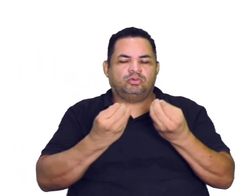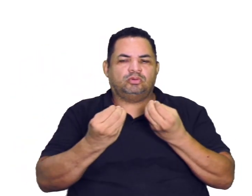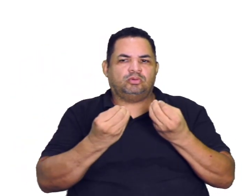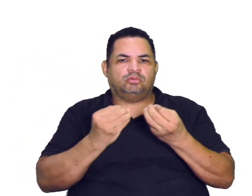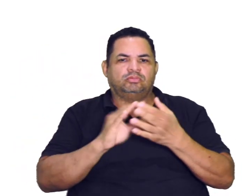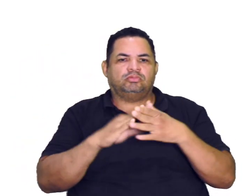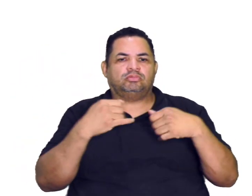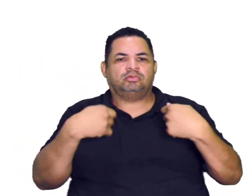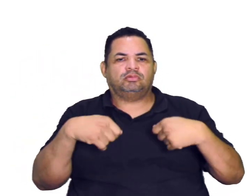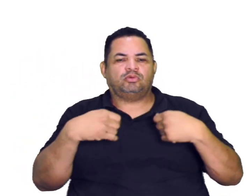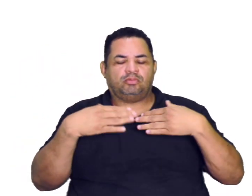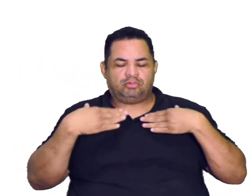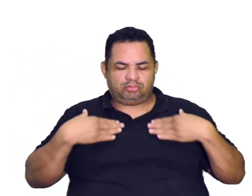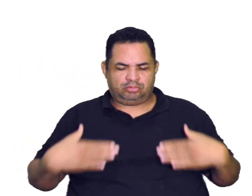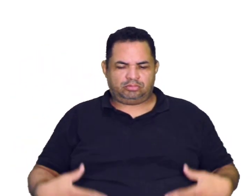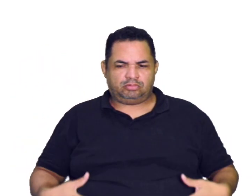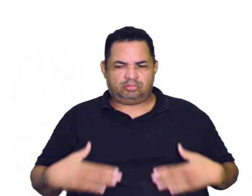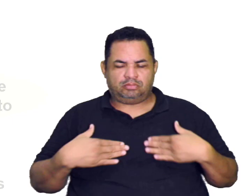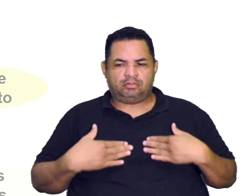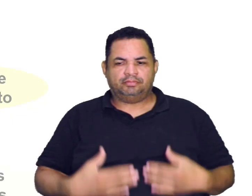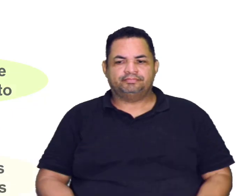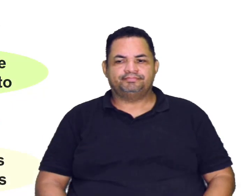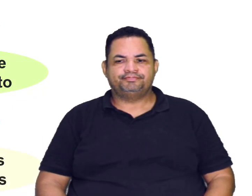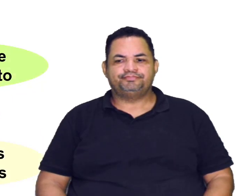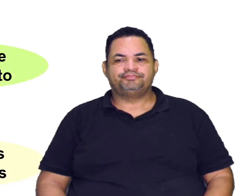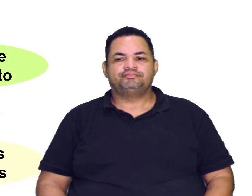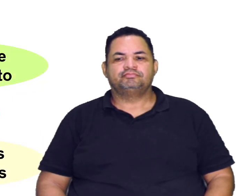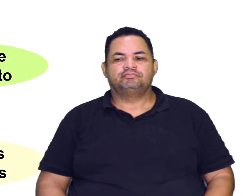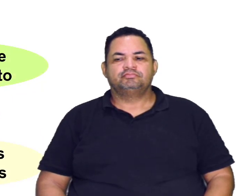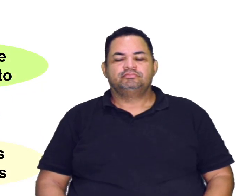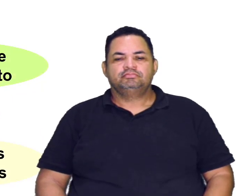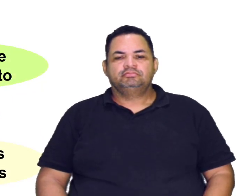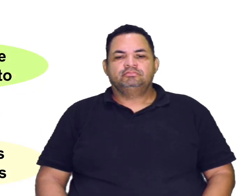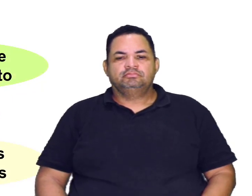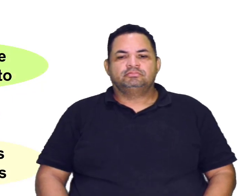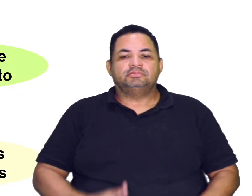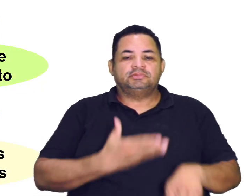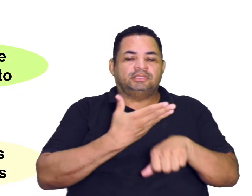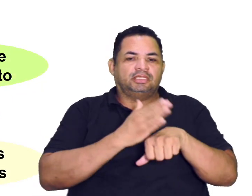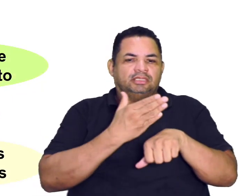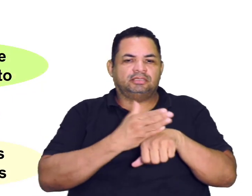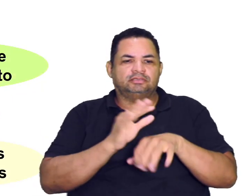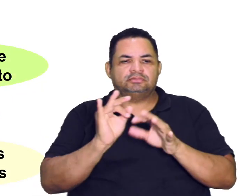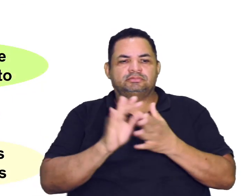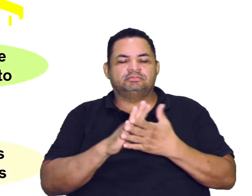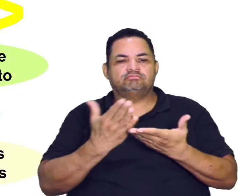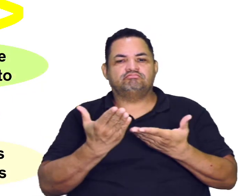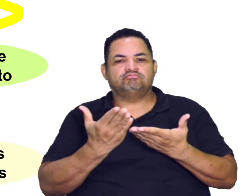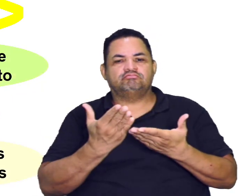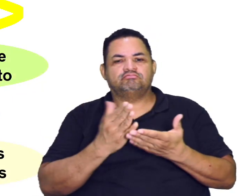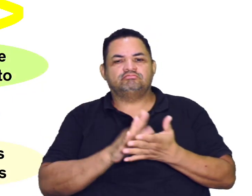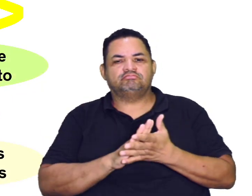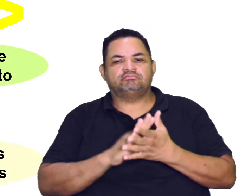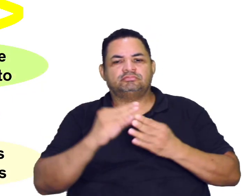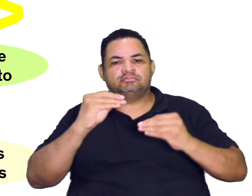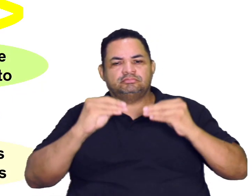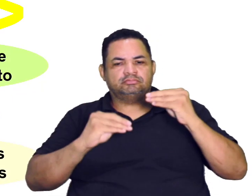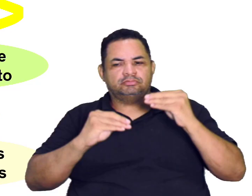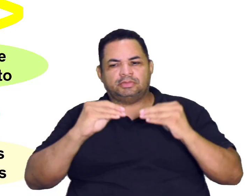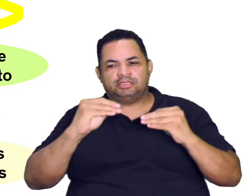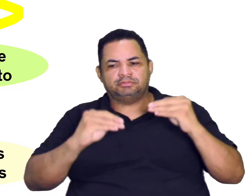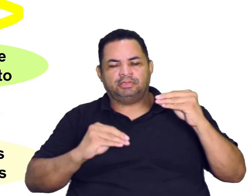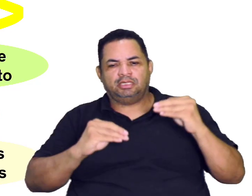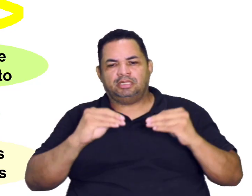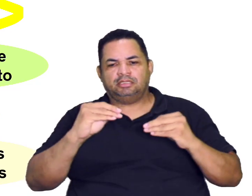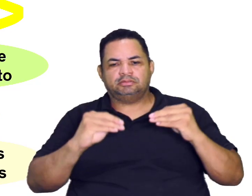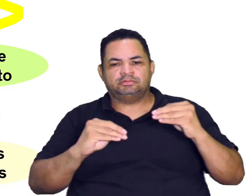que está aí as necessidades do teu corpo. Tudo bem? E aí, nesses exercícios, a gente encontra